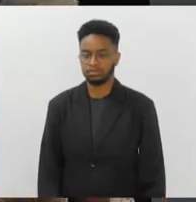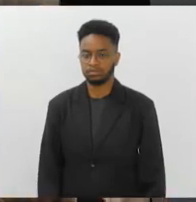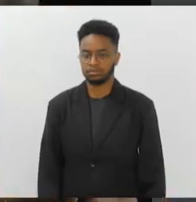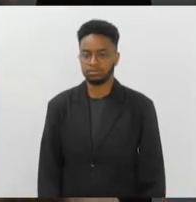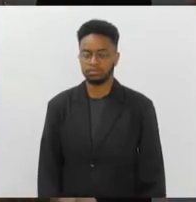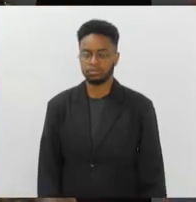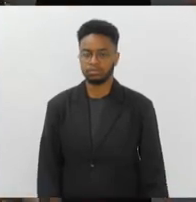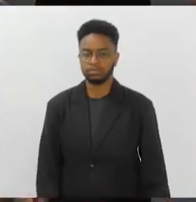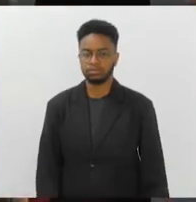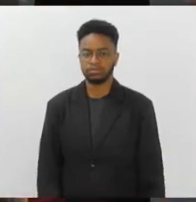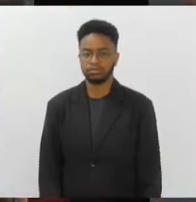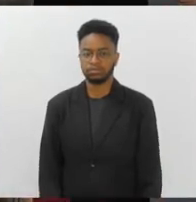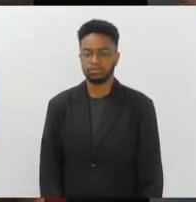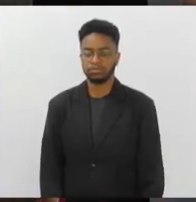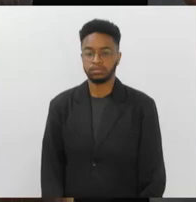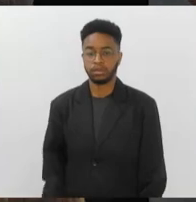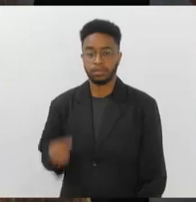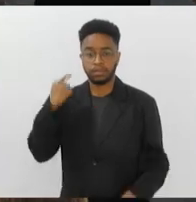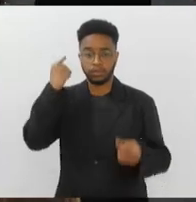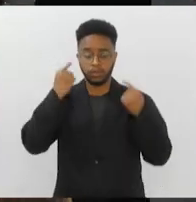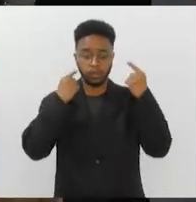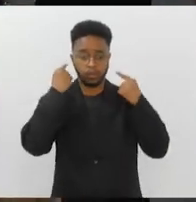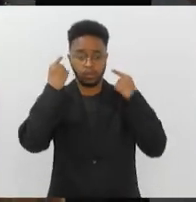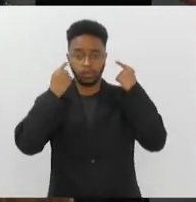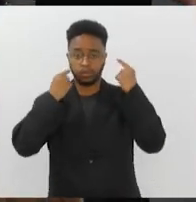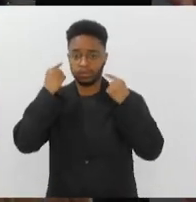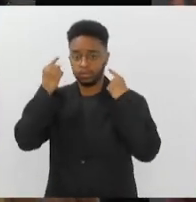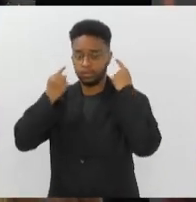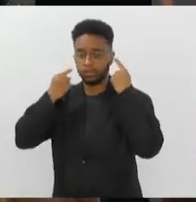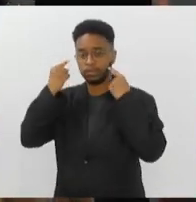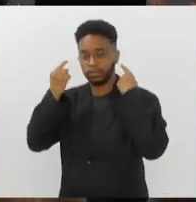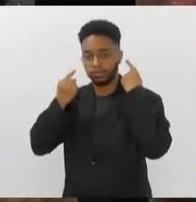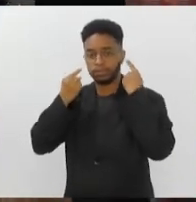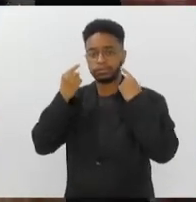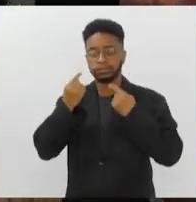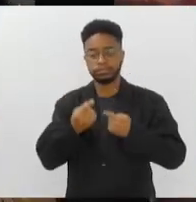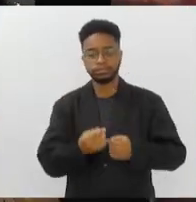Pirô, pirô, pirô, pirá.